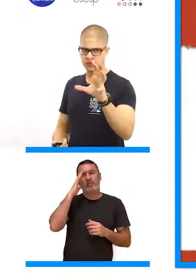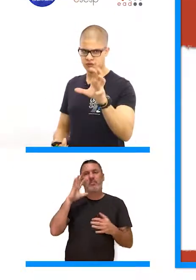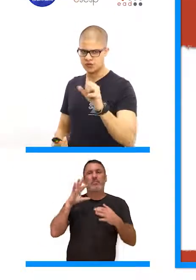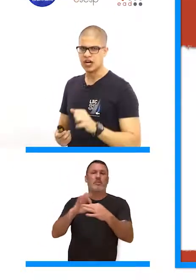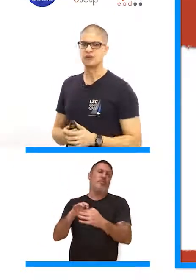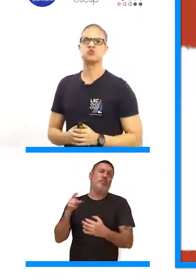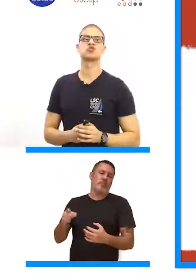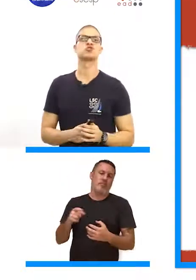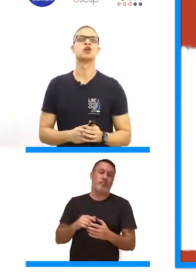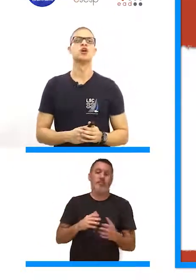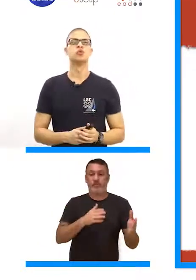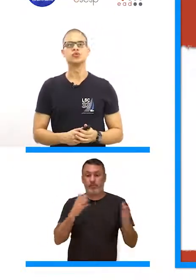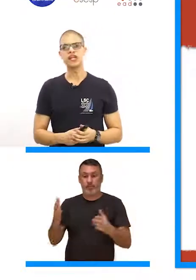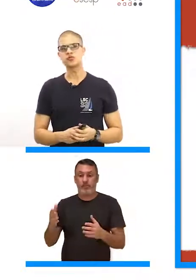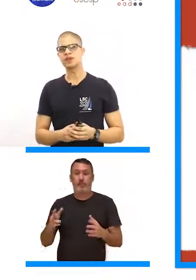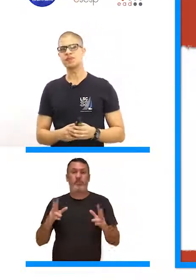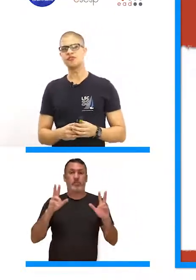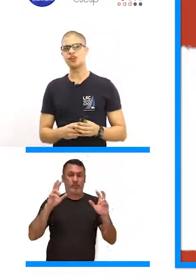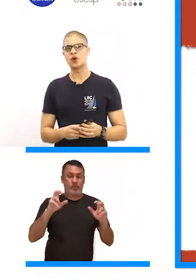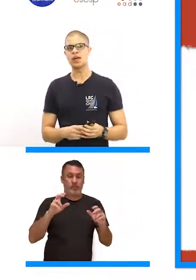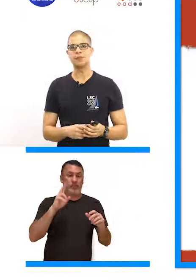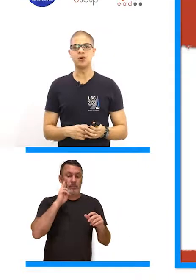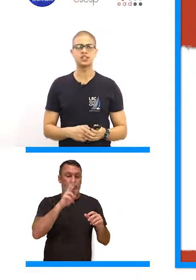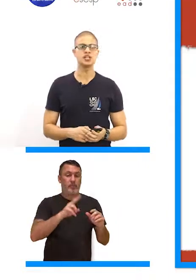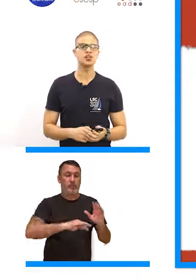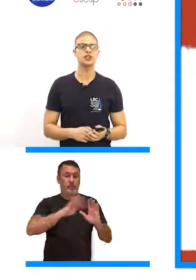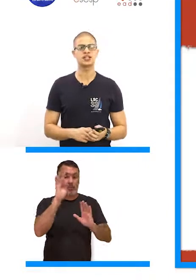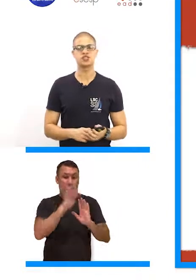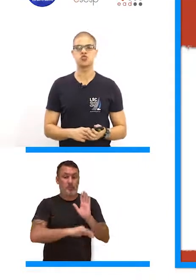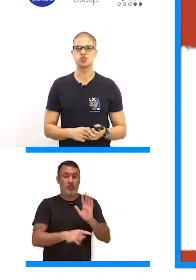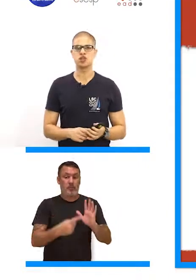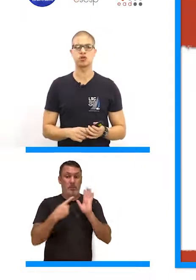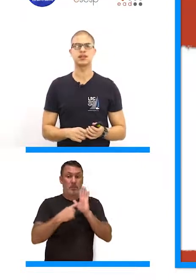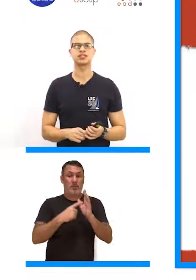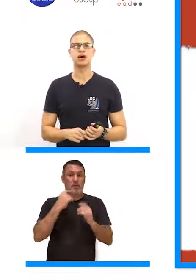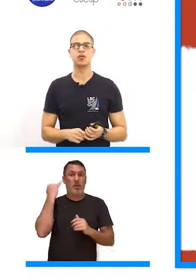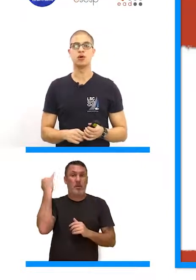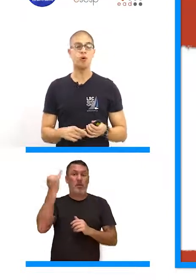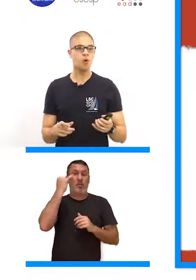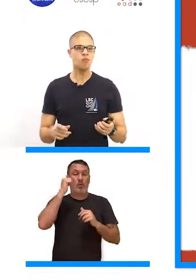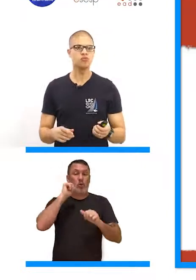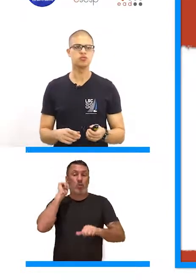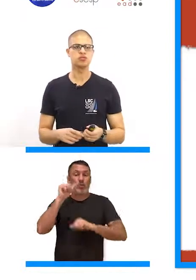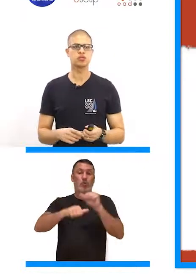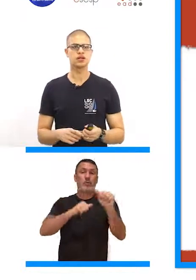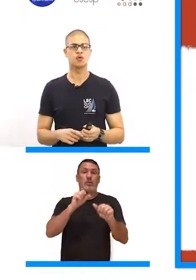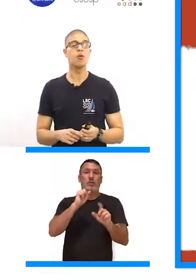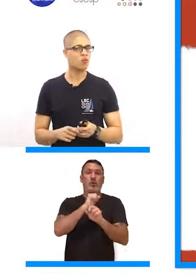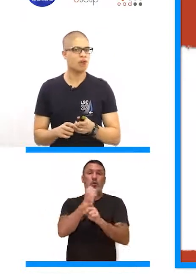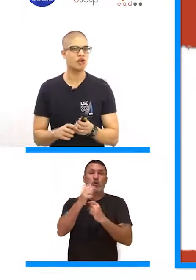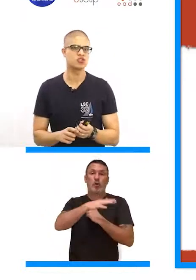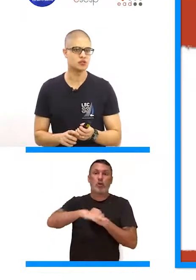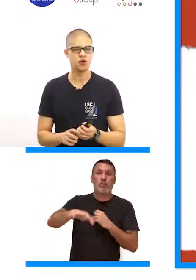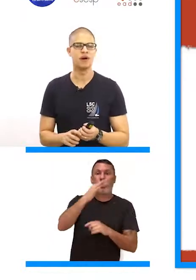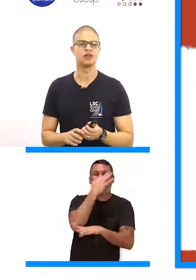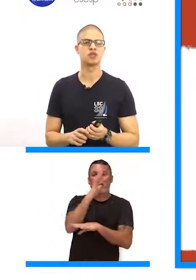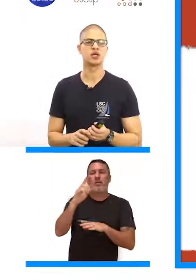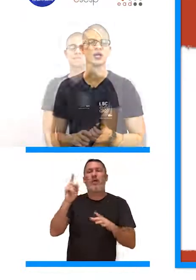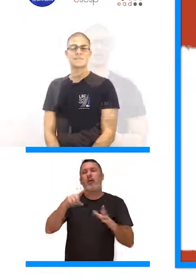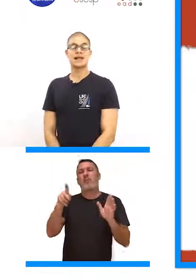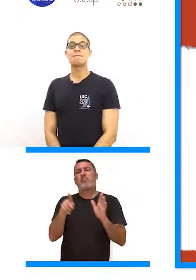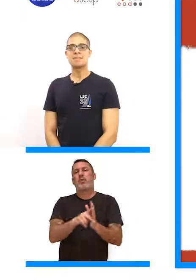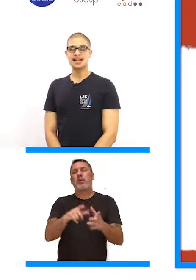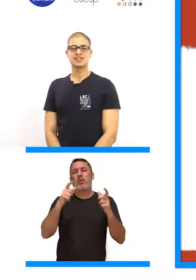já. Vamos! O texto exemplifica uma importante alteração socioambiental comum aos centros